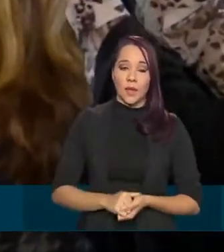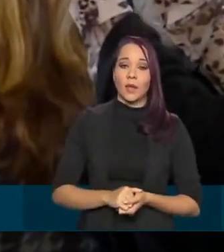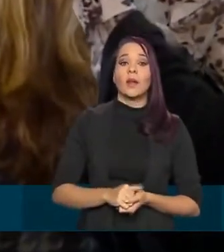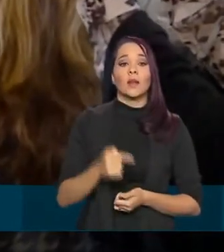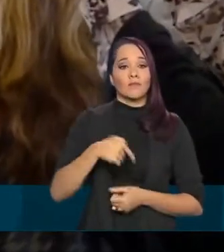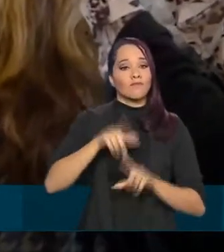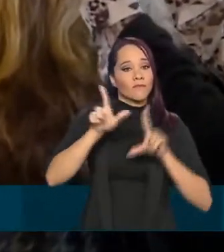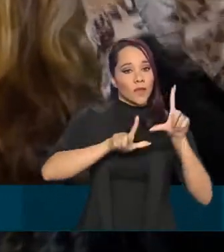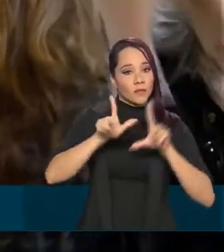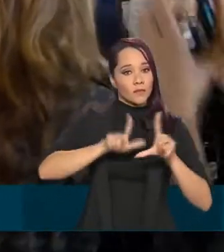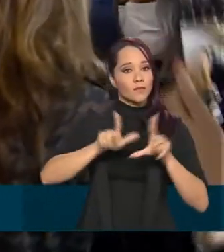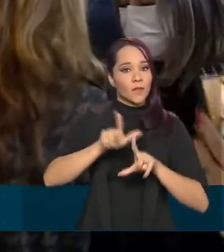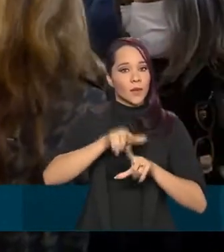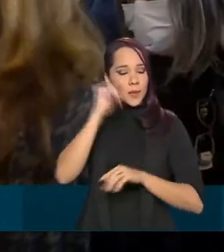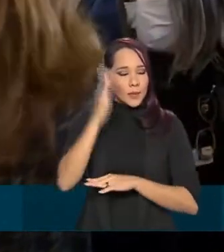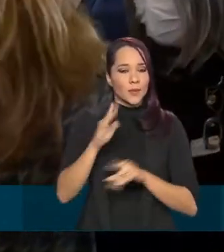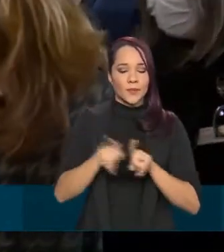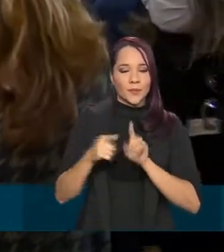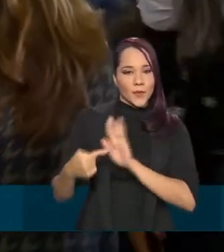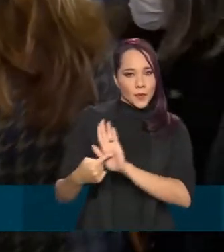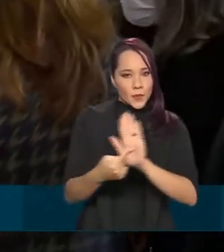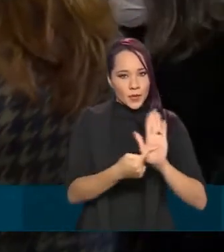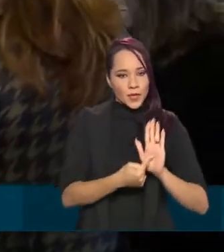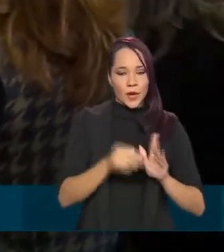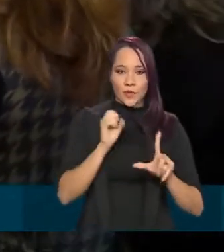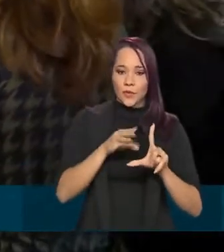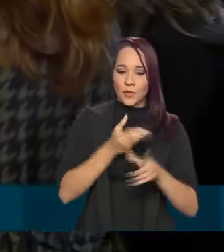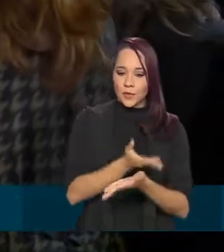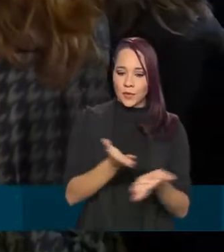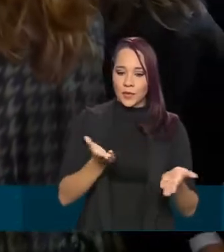ao vivo para você.